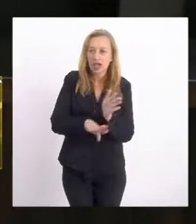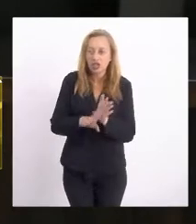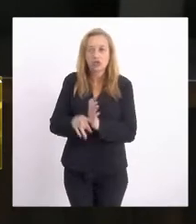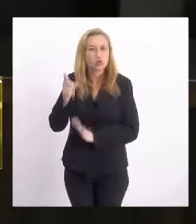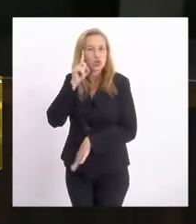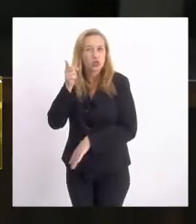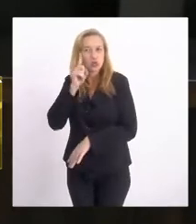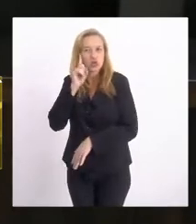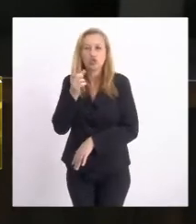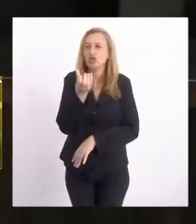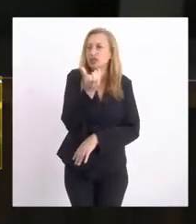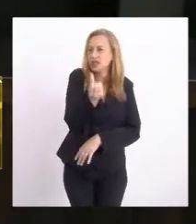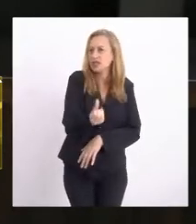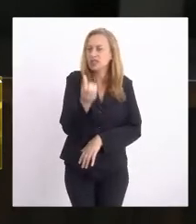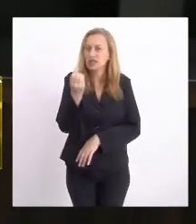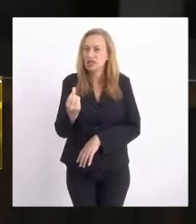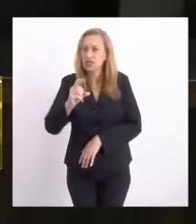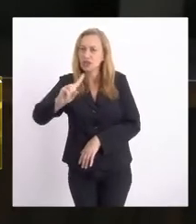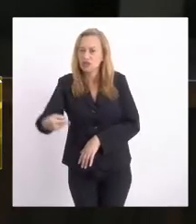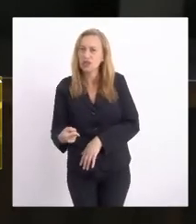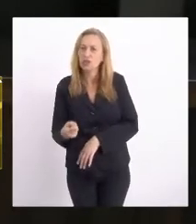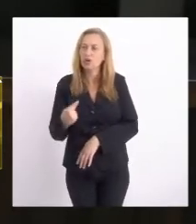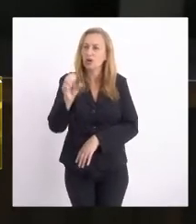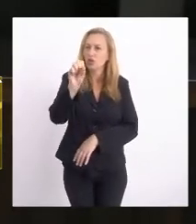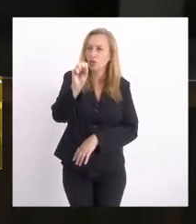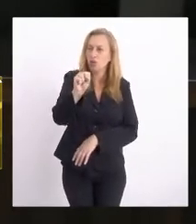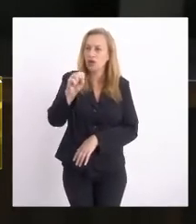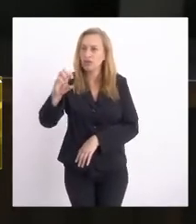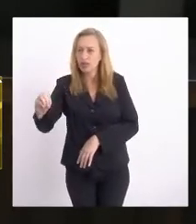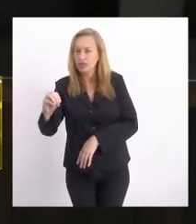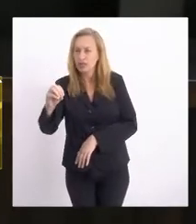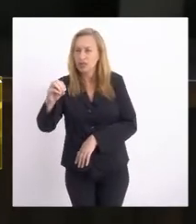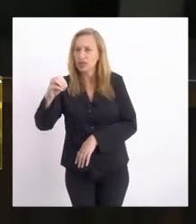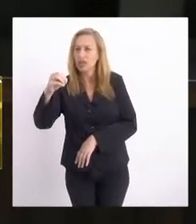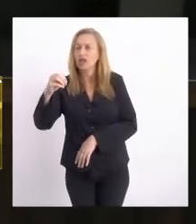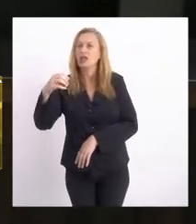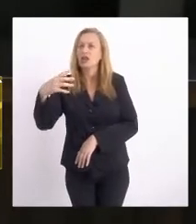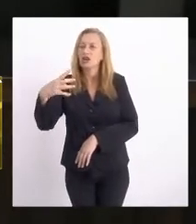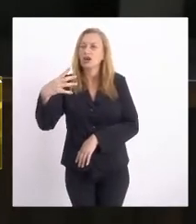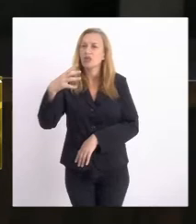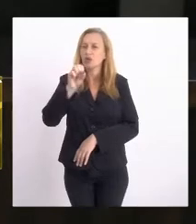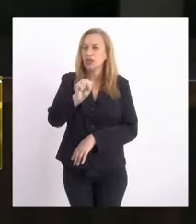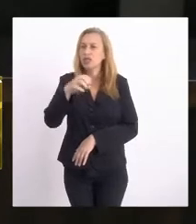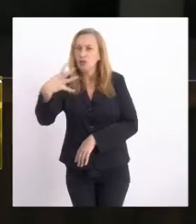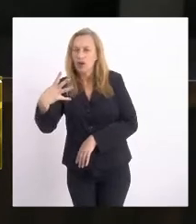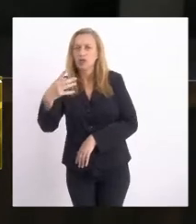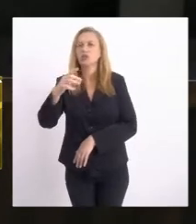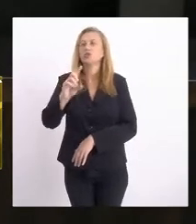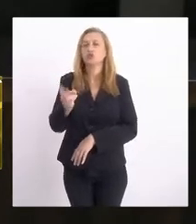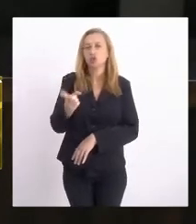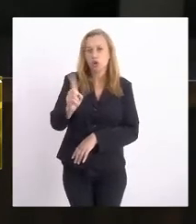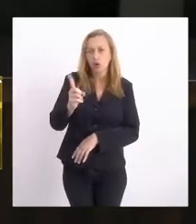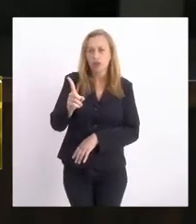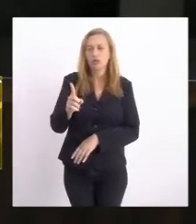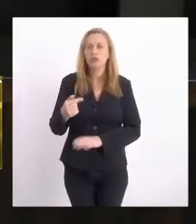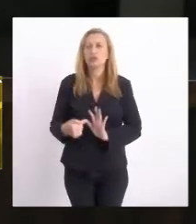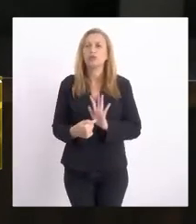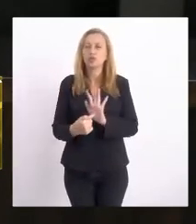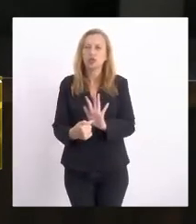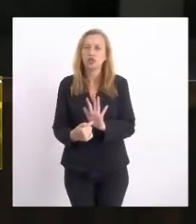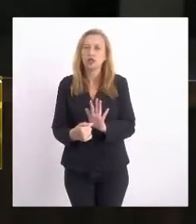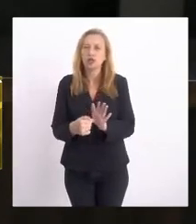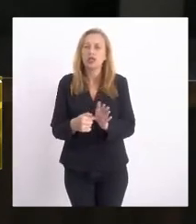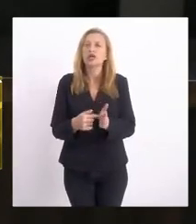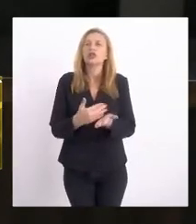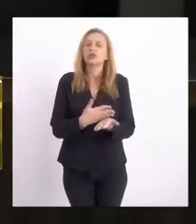Diário de 66,8 tenta e $4 destaco que a partir